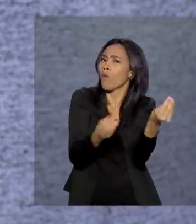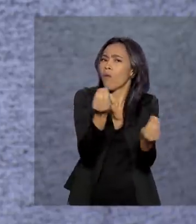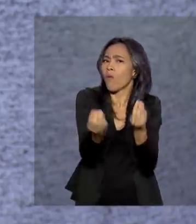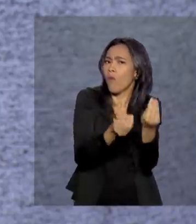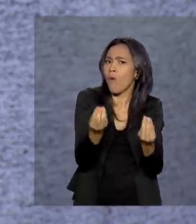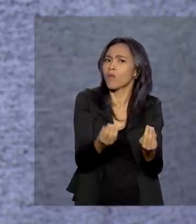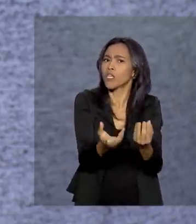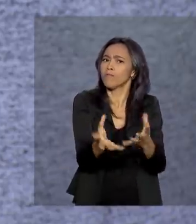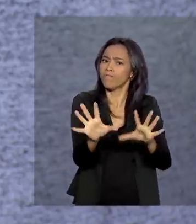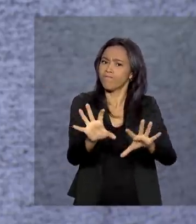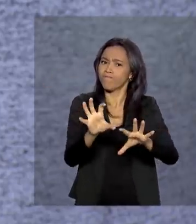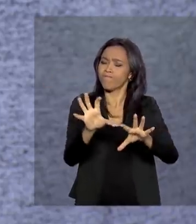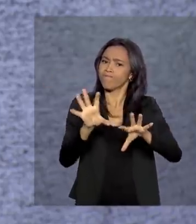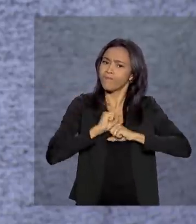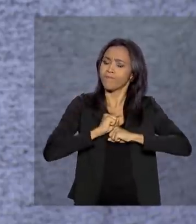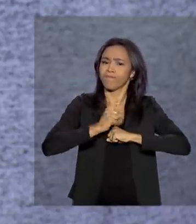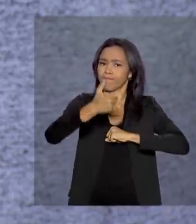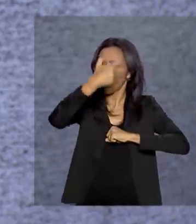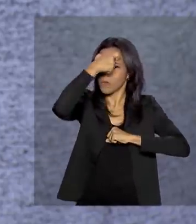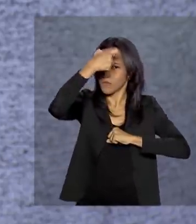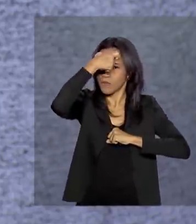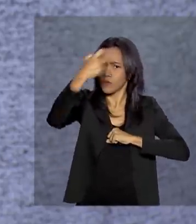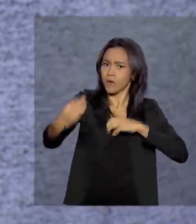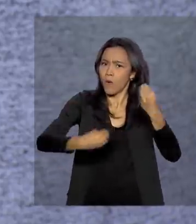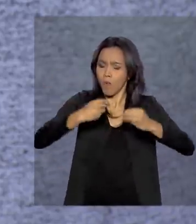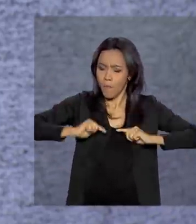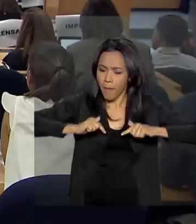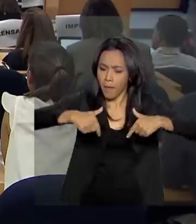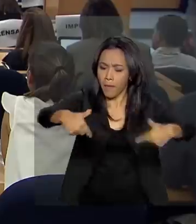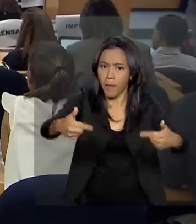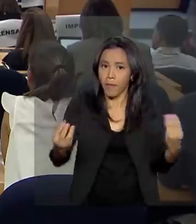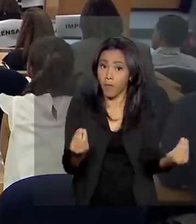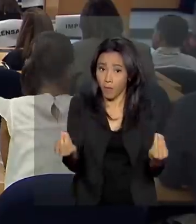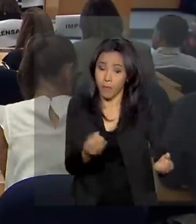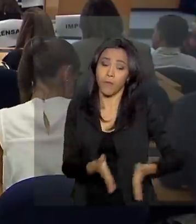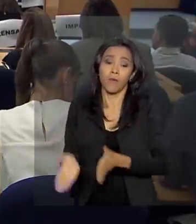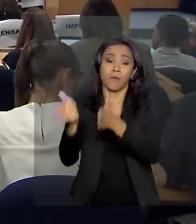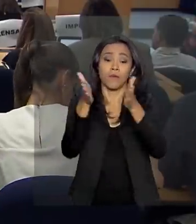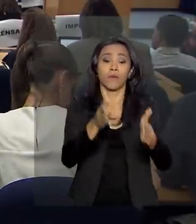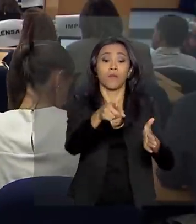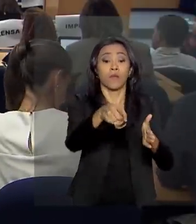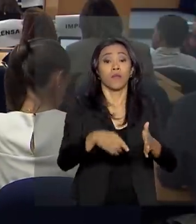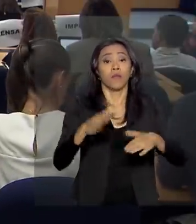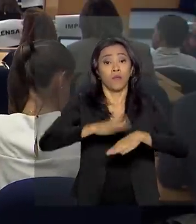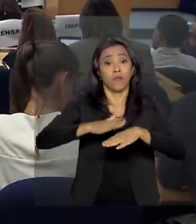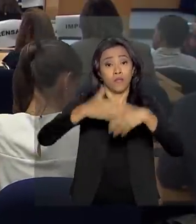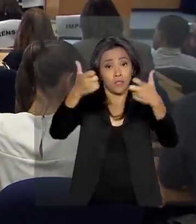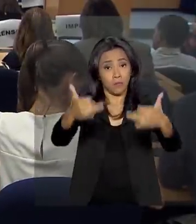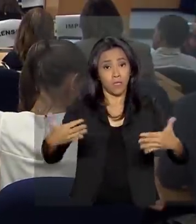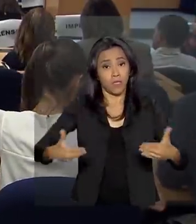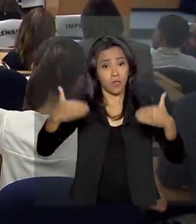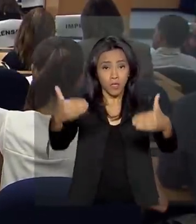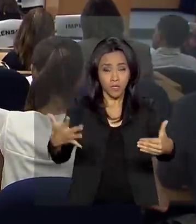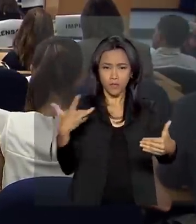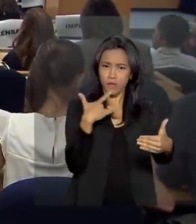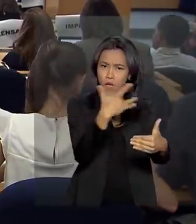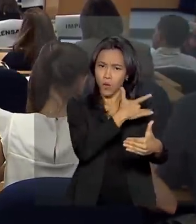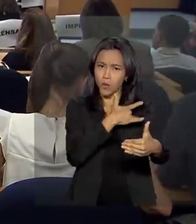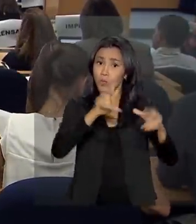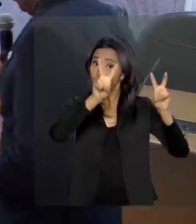torna são então você tem que colocar consequência do não uso segundo o ministério da saúde o termo infecções sexualmente